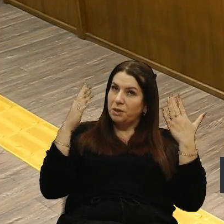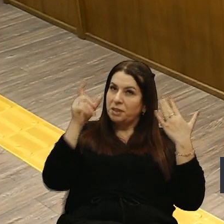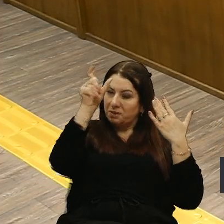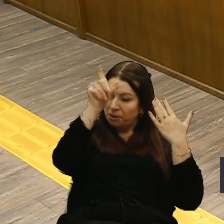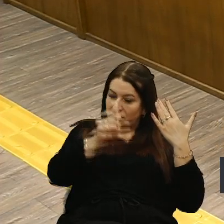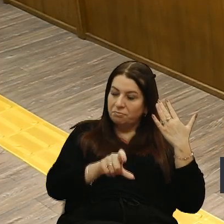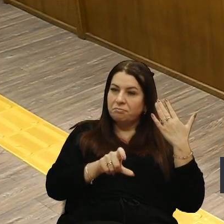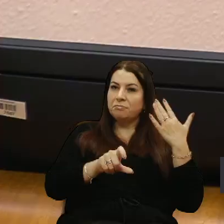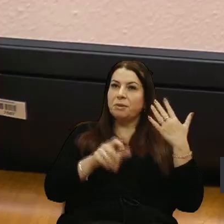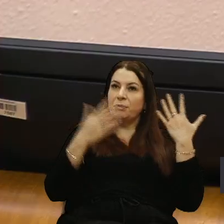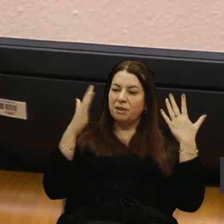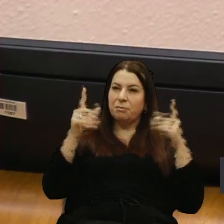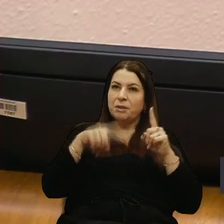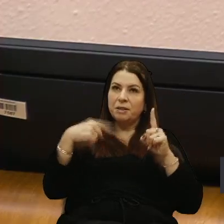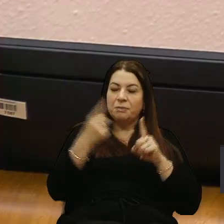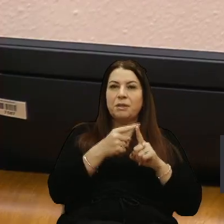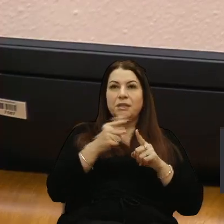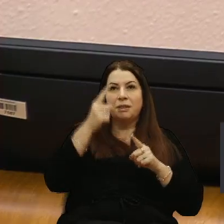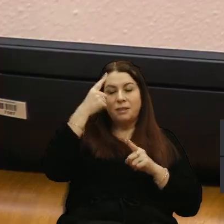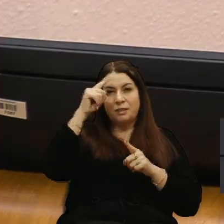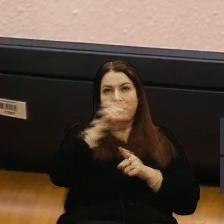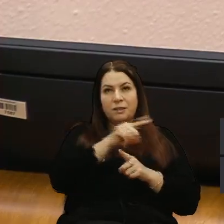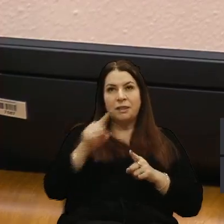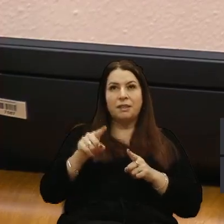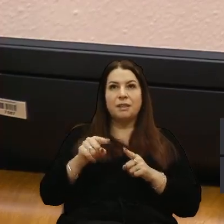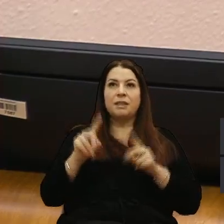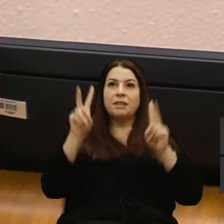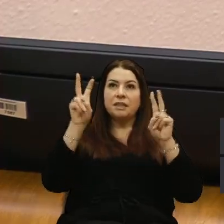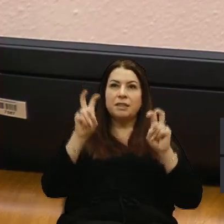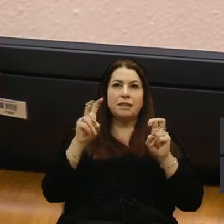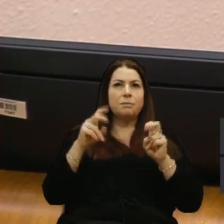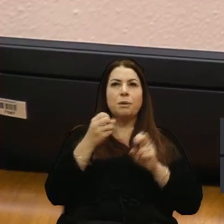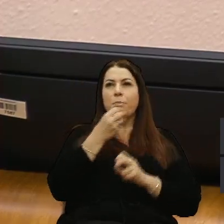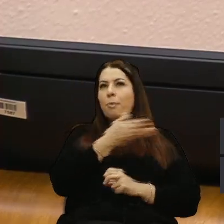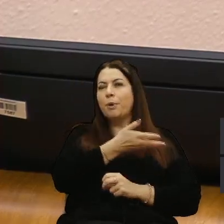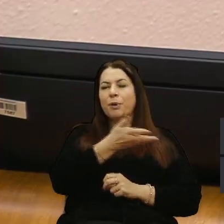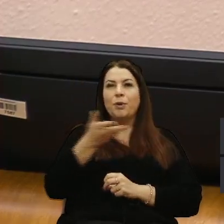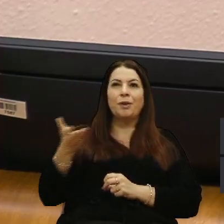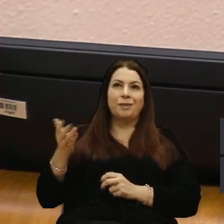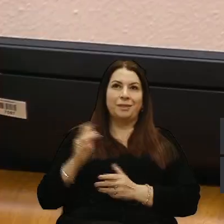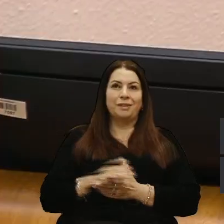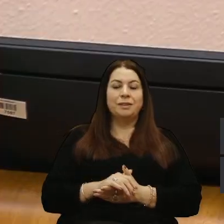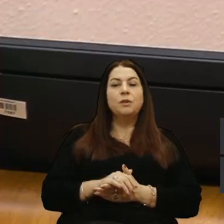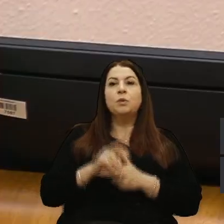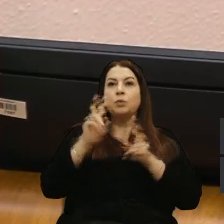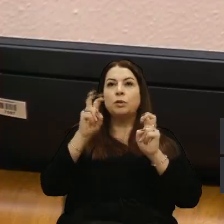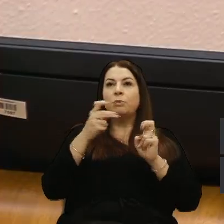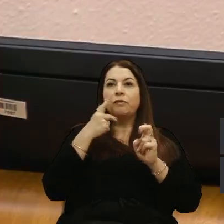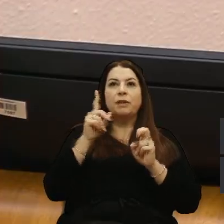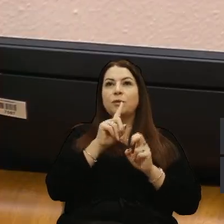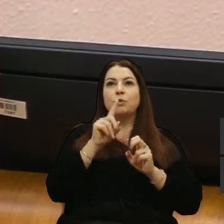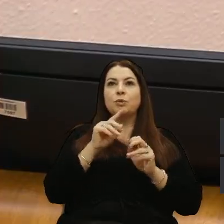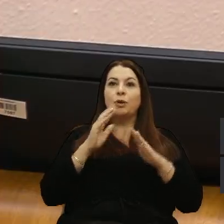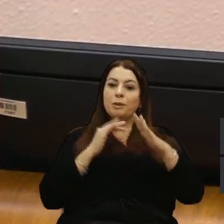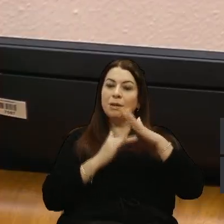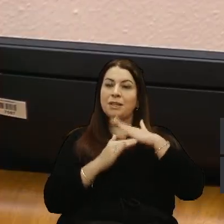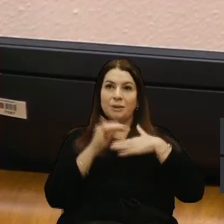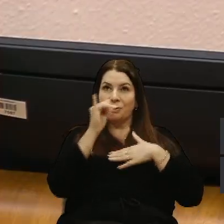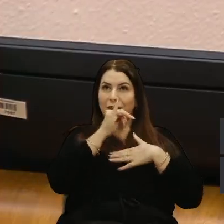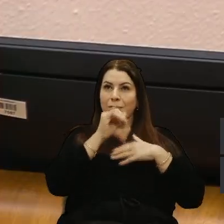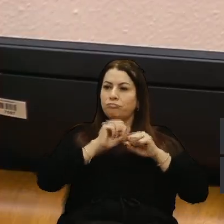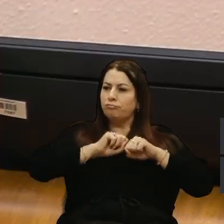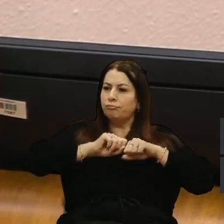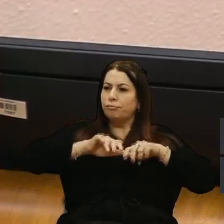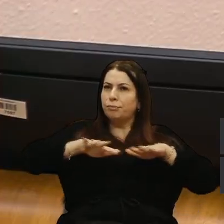pessoa, né? Então, parabéns por ter essa iniciativa aí e esse tema que é tão bom para nós, né? Um tema que fala não só da imigração, mas ele